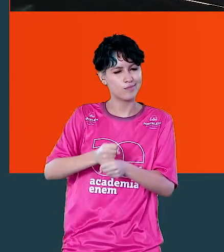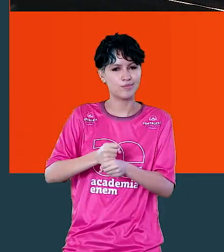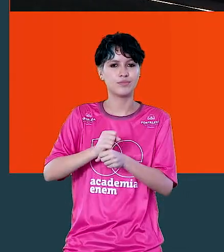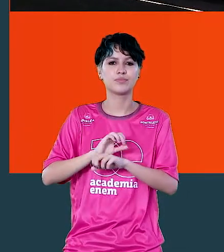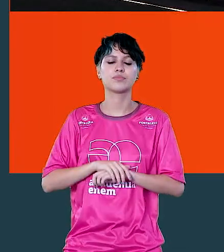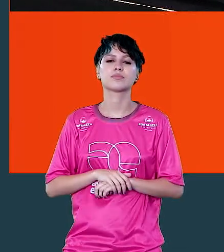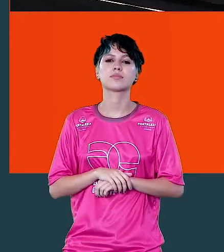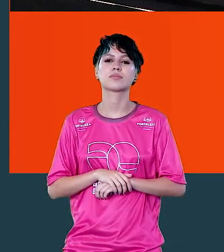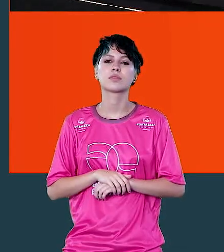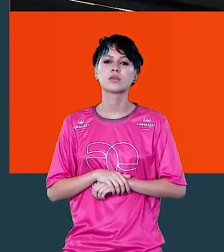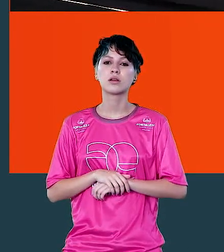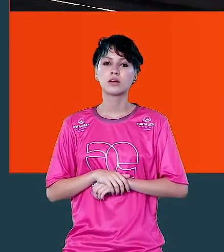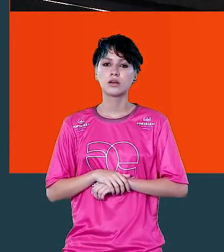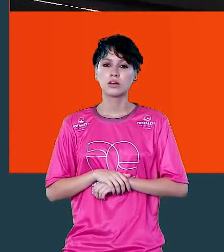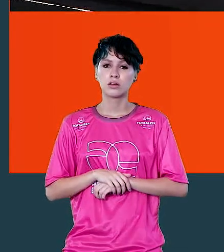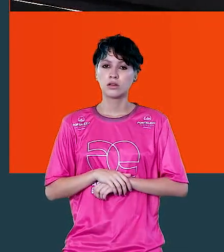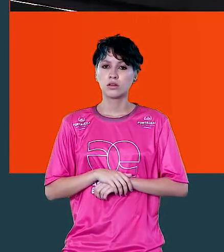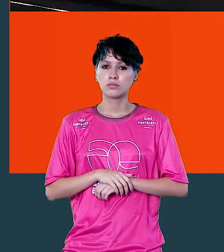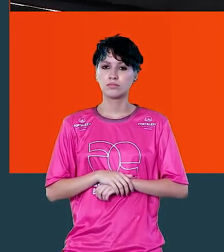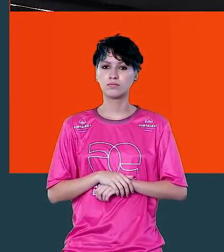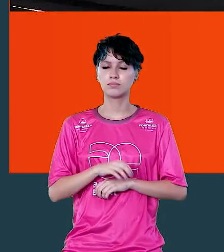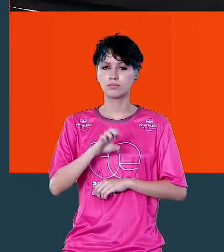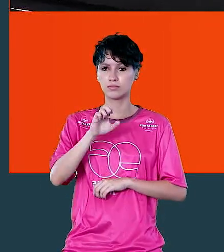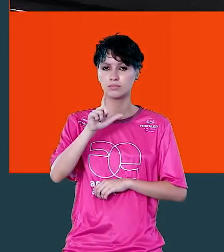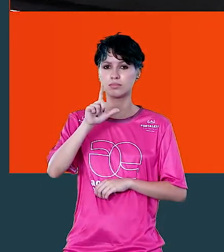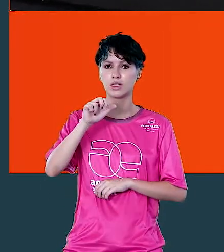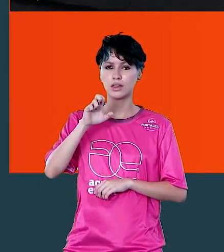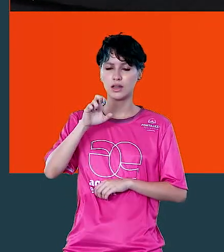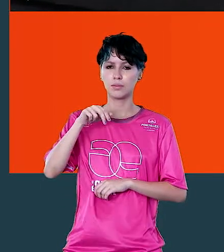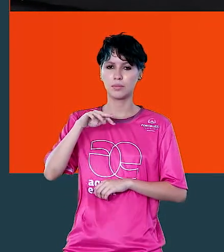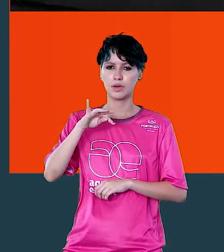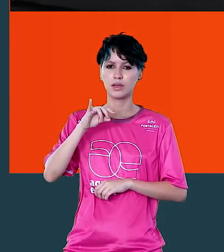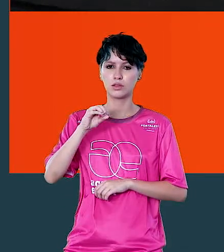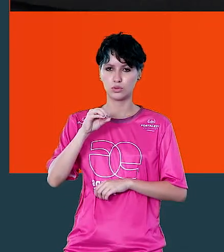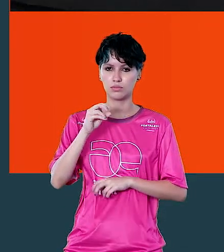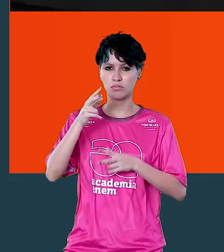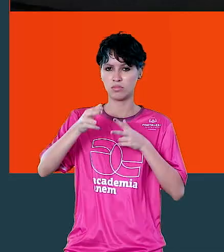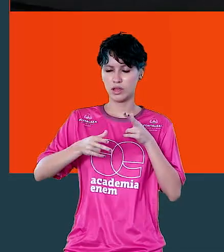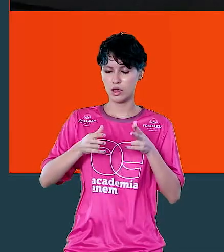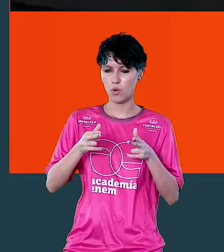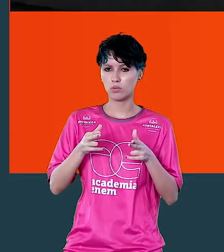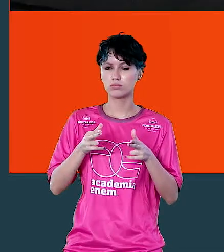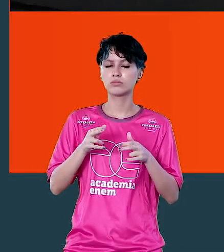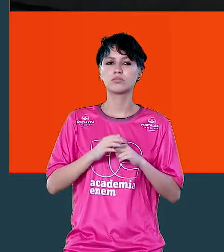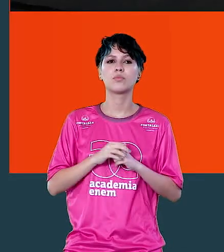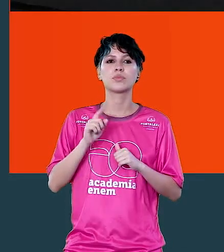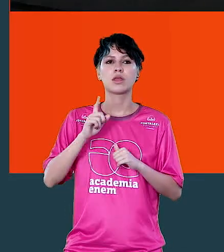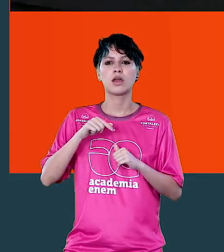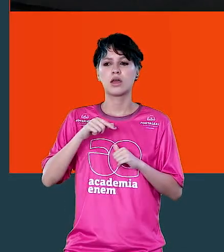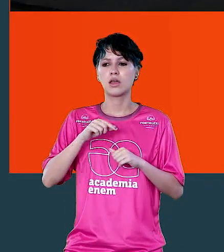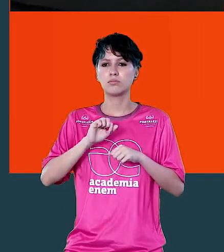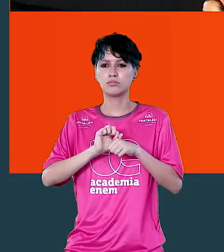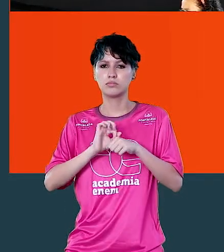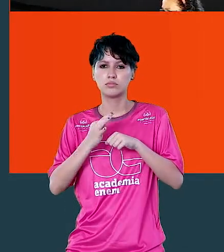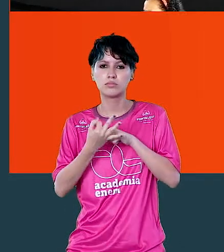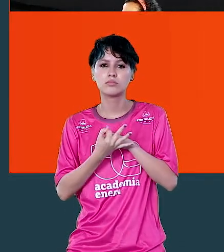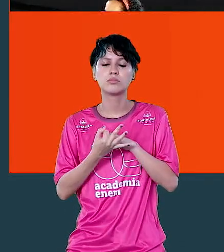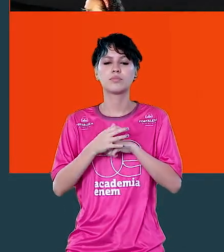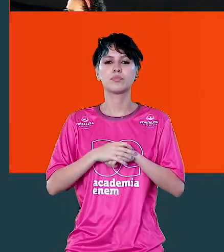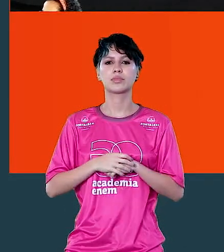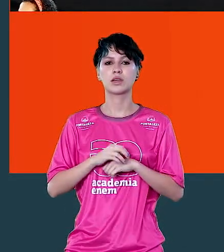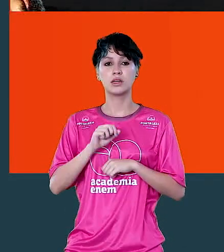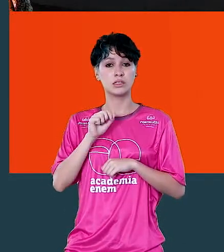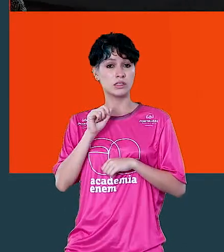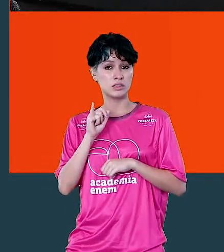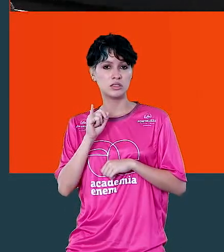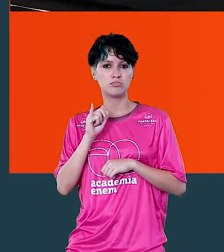tem elementos químicos iguais, substância pura simples. Quando a gente tem elementos químicos diferentes, substância pura